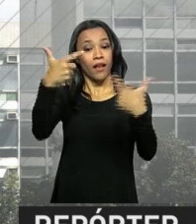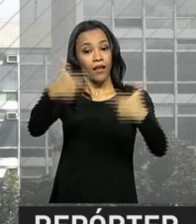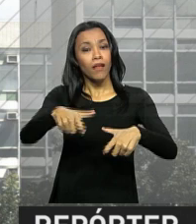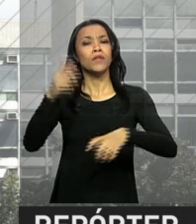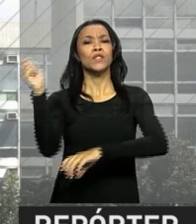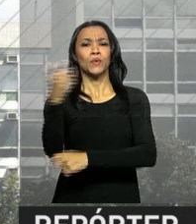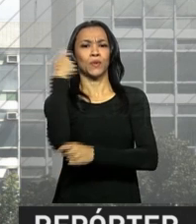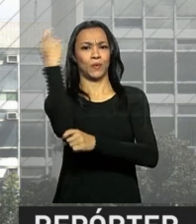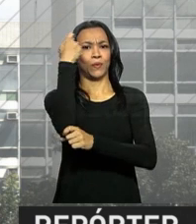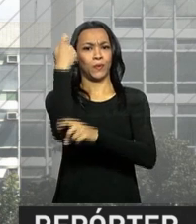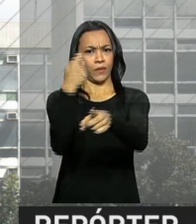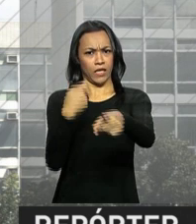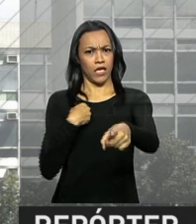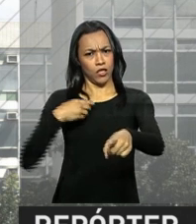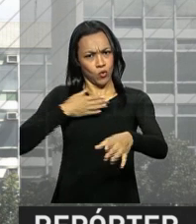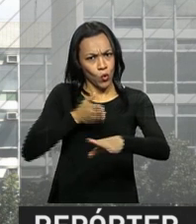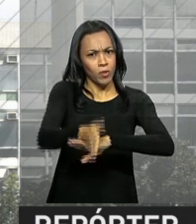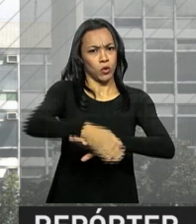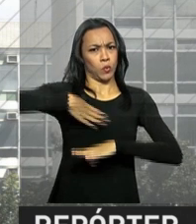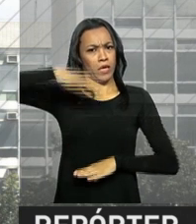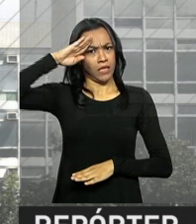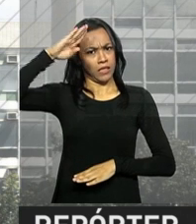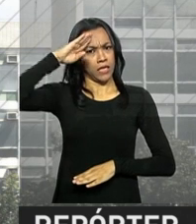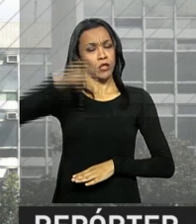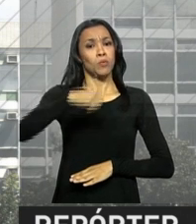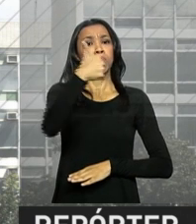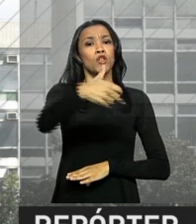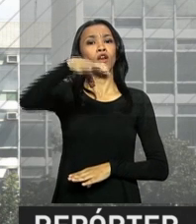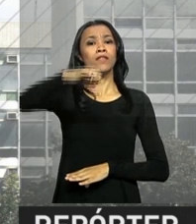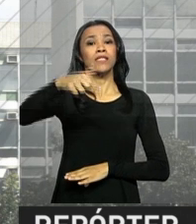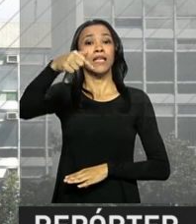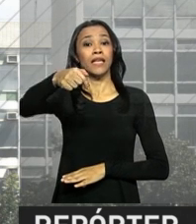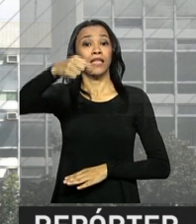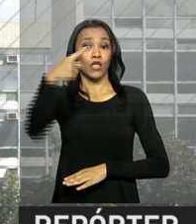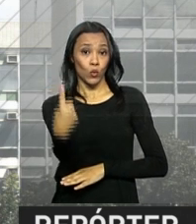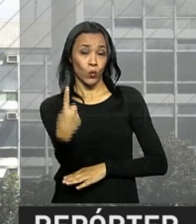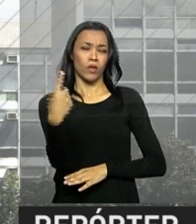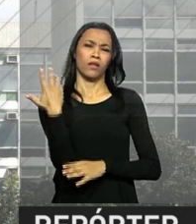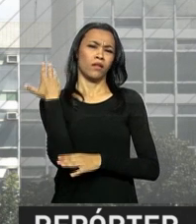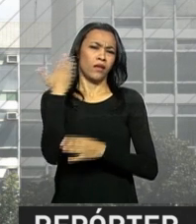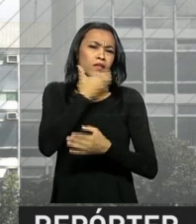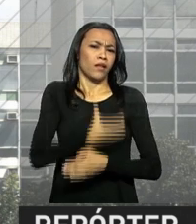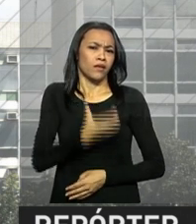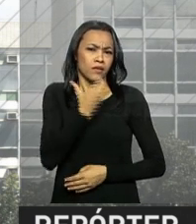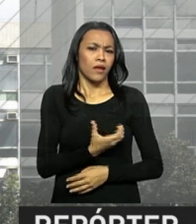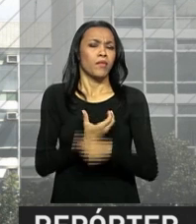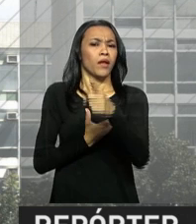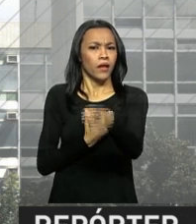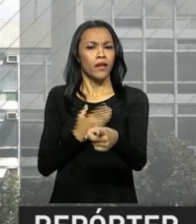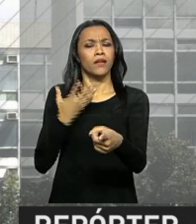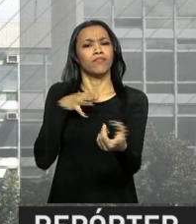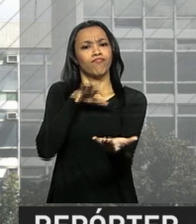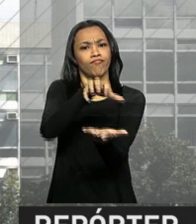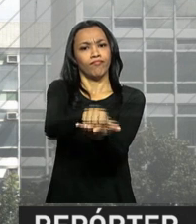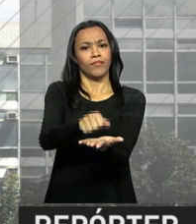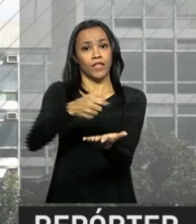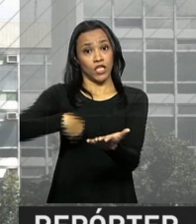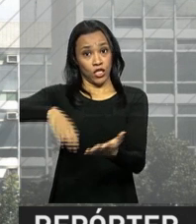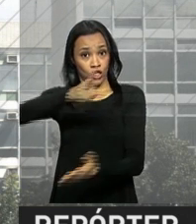Sul. Ele entrou no Exército em 1971. Desde dezembro de 2012, ocupava o cargo de